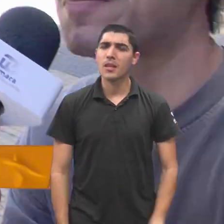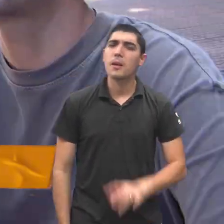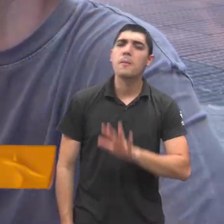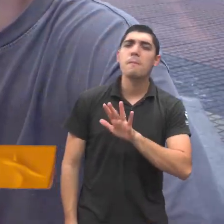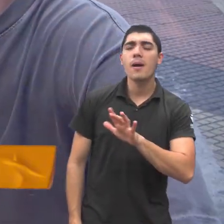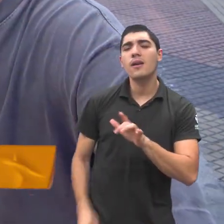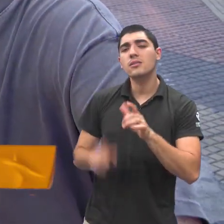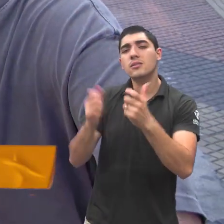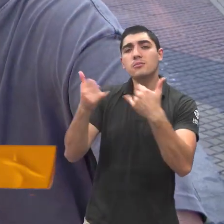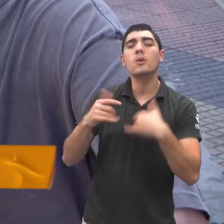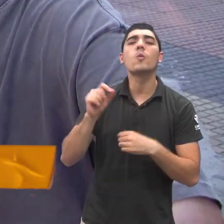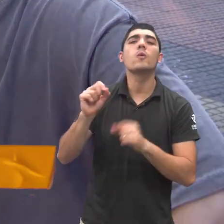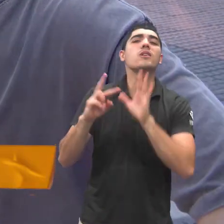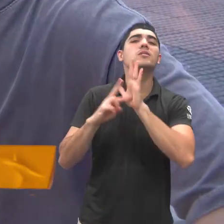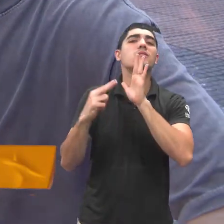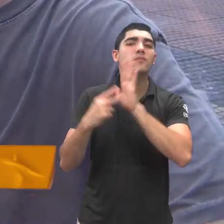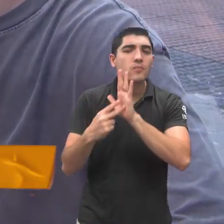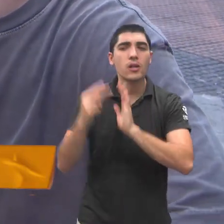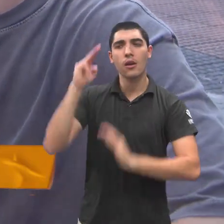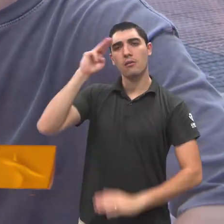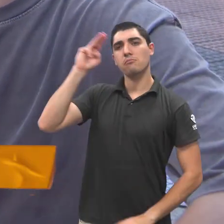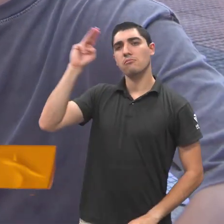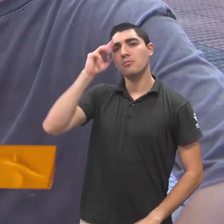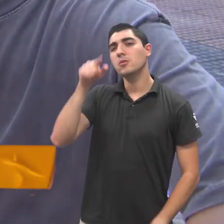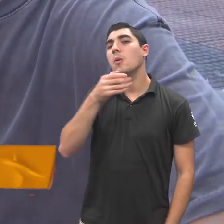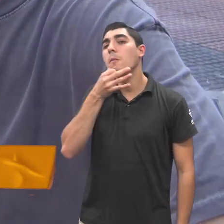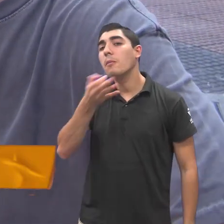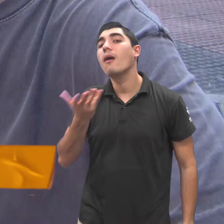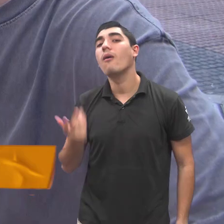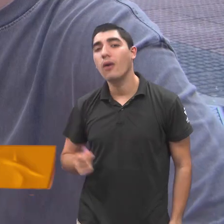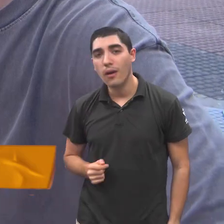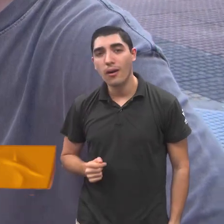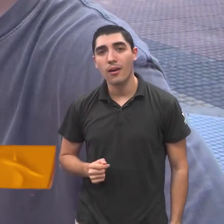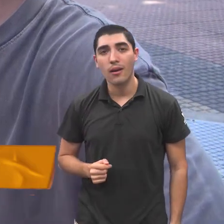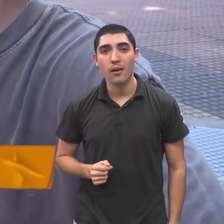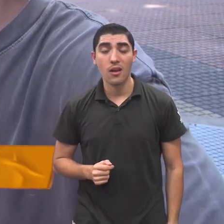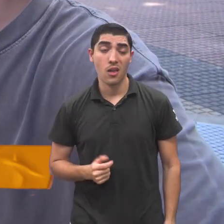Fala pra mim o que você sabe que é ou o que você acha que é.